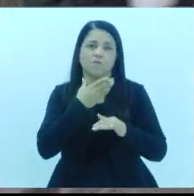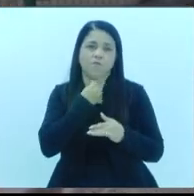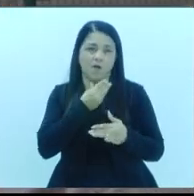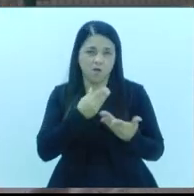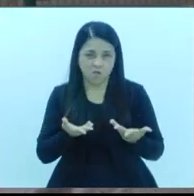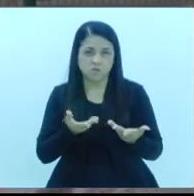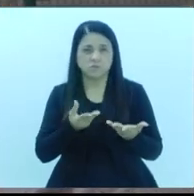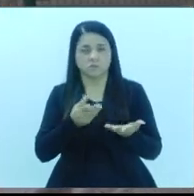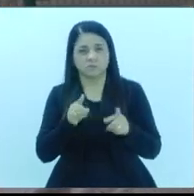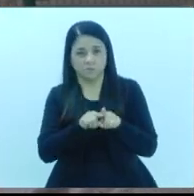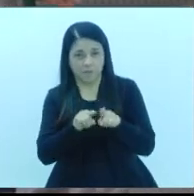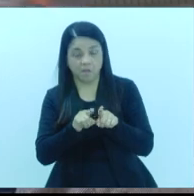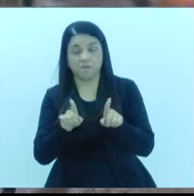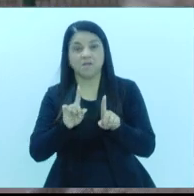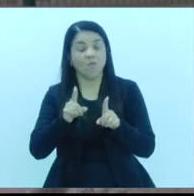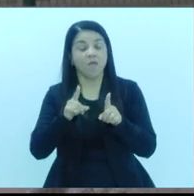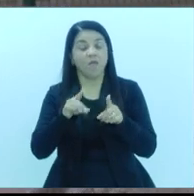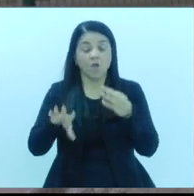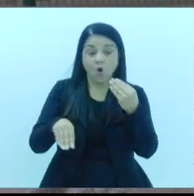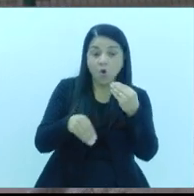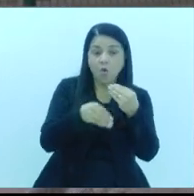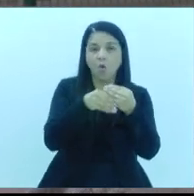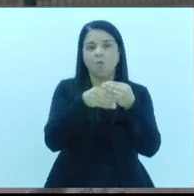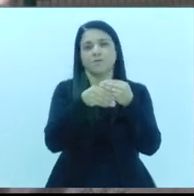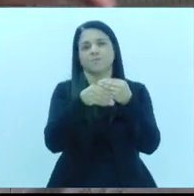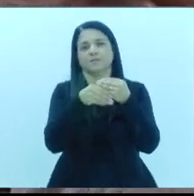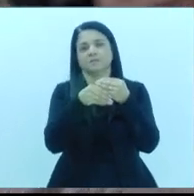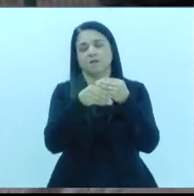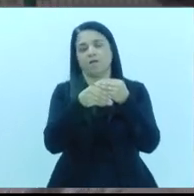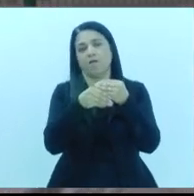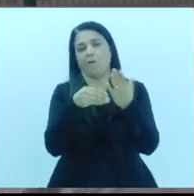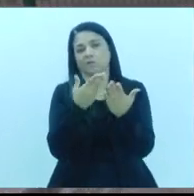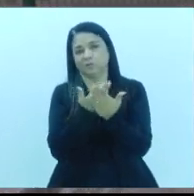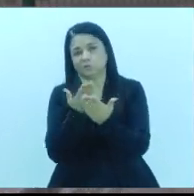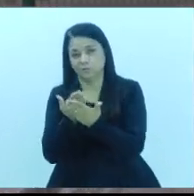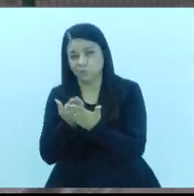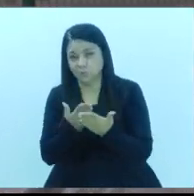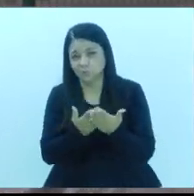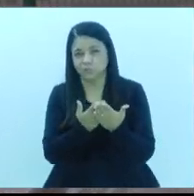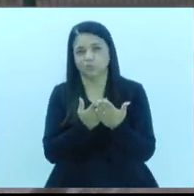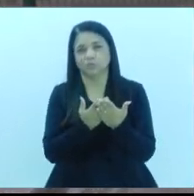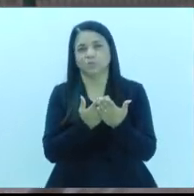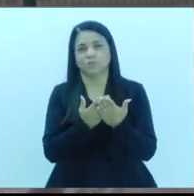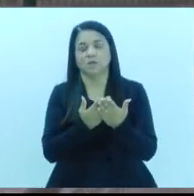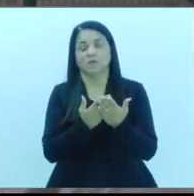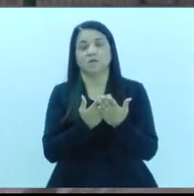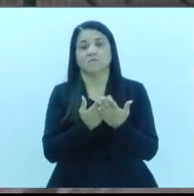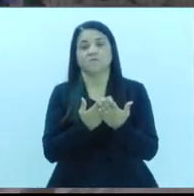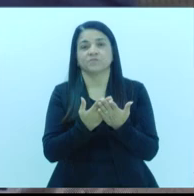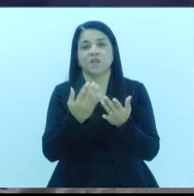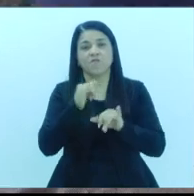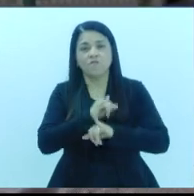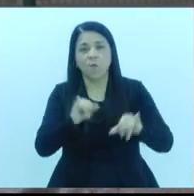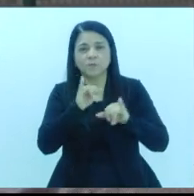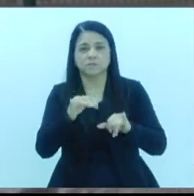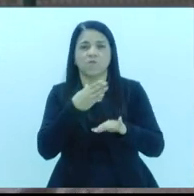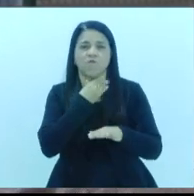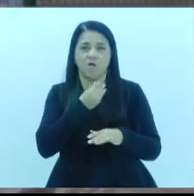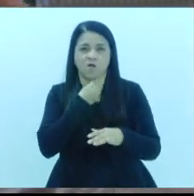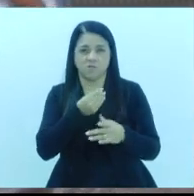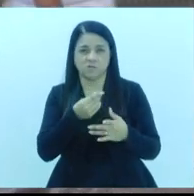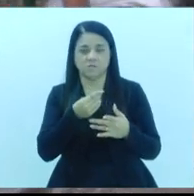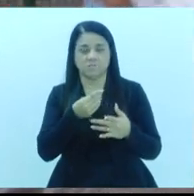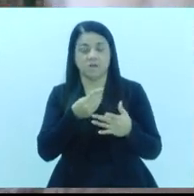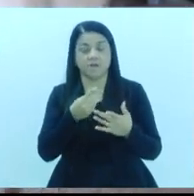complementar em estudos de desinformação para profissionais poderem combater a desinformação nas suas áreas